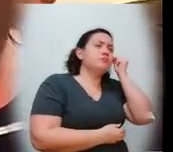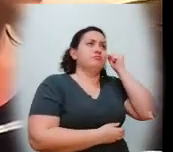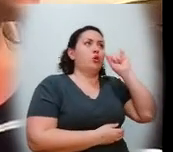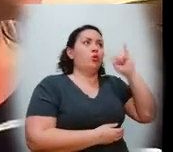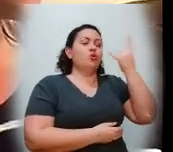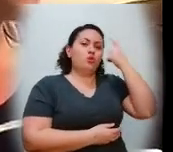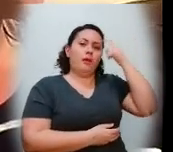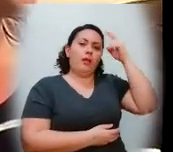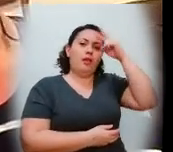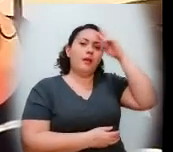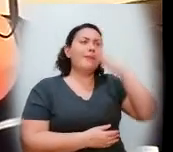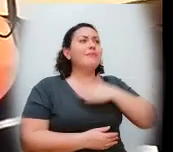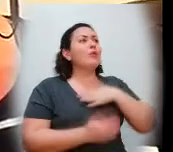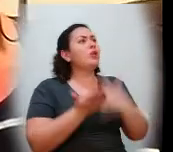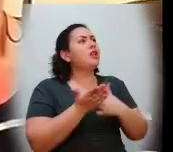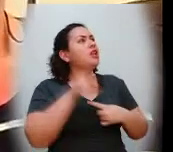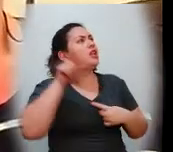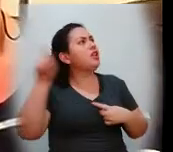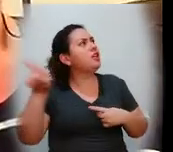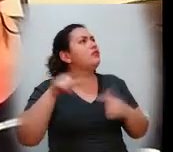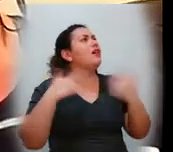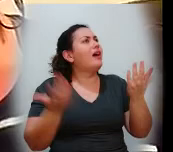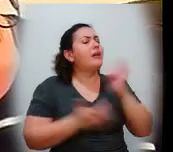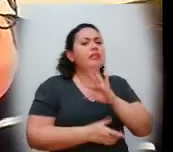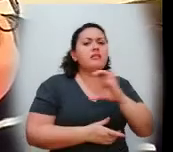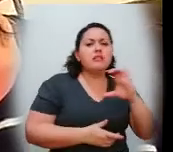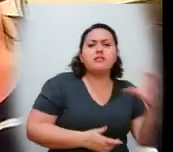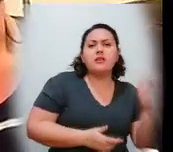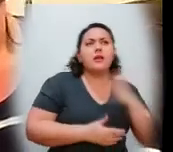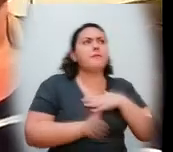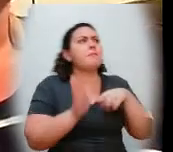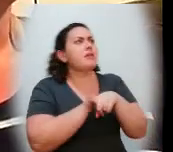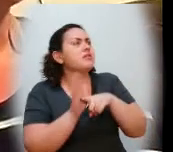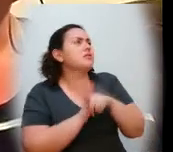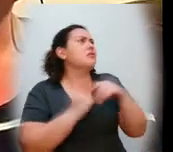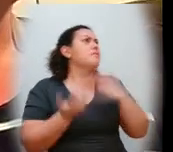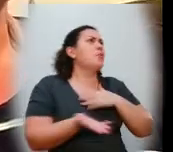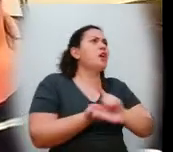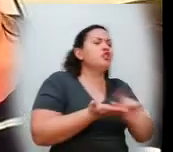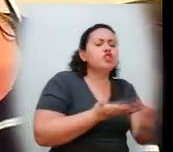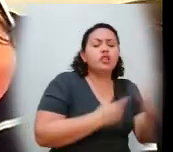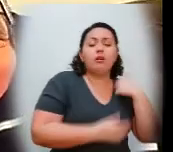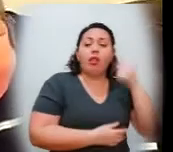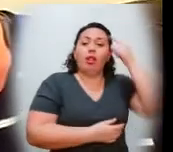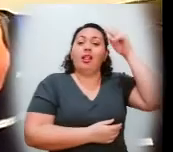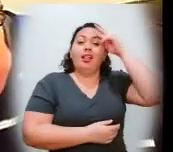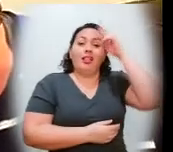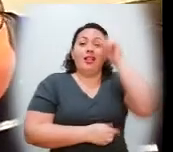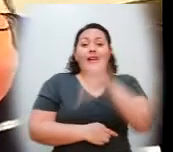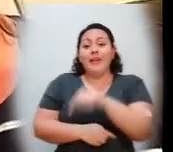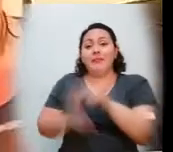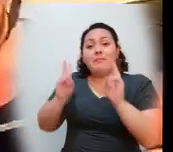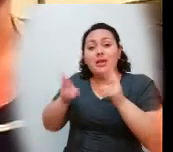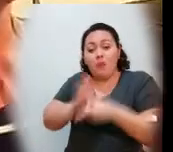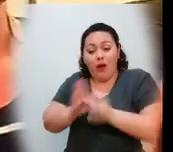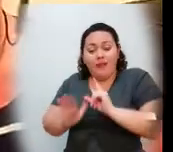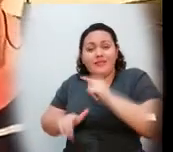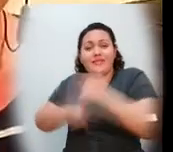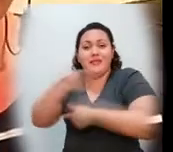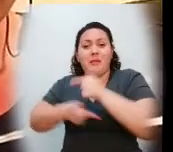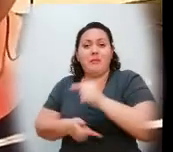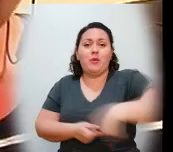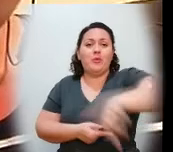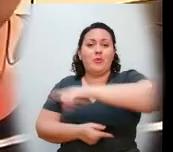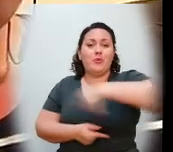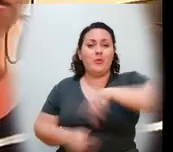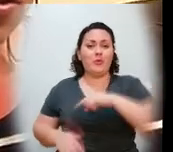assim, ai, olha só, meu livro, pois é, o meu TCC, a minha pesquisa, o artigo, o meu trabalho, a planilha, enfim.